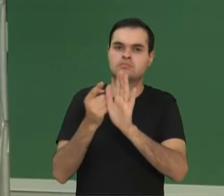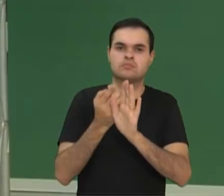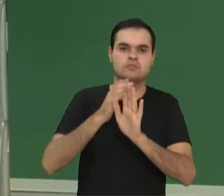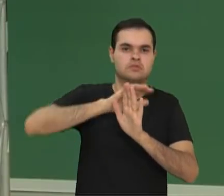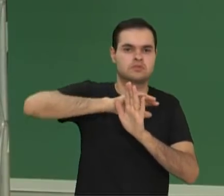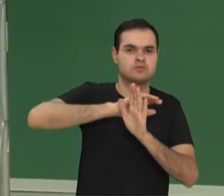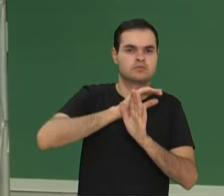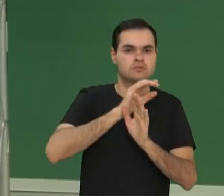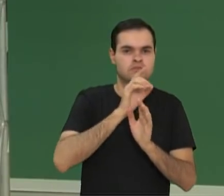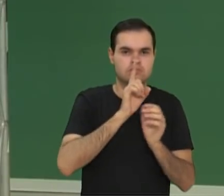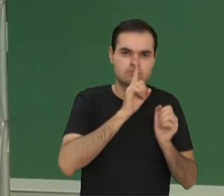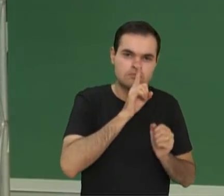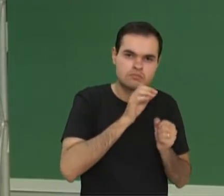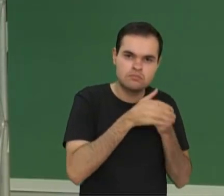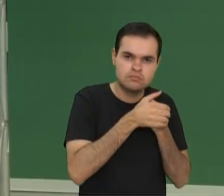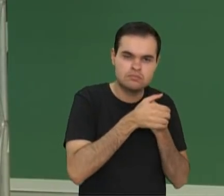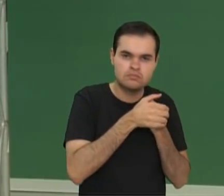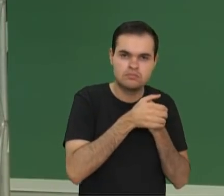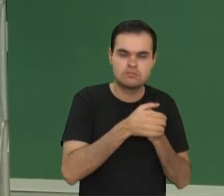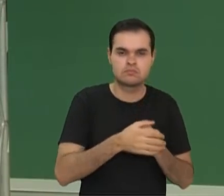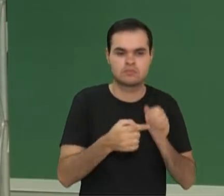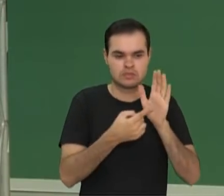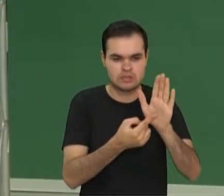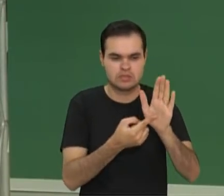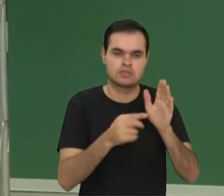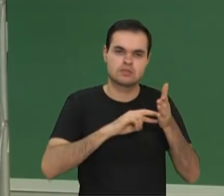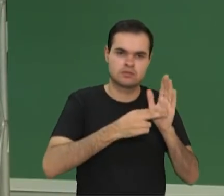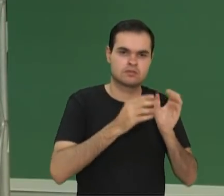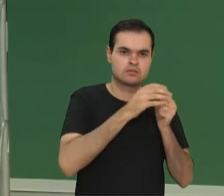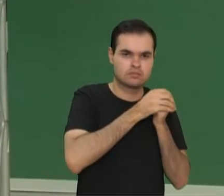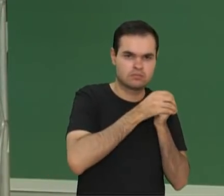anonimato. Se algo está identificado, não está anônimo, e vice-versa.